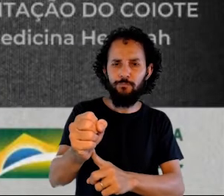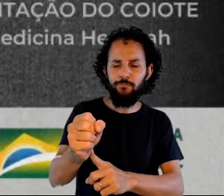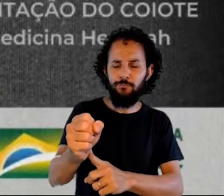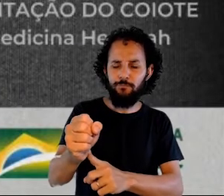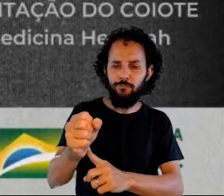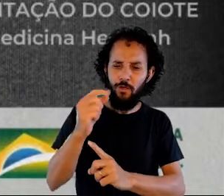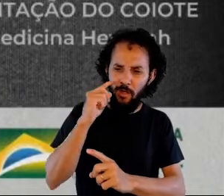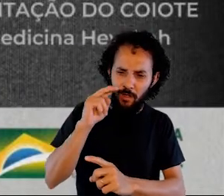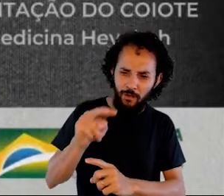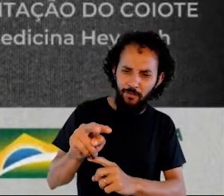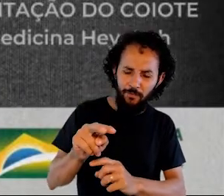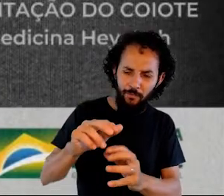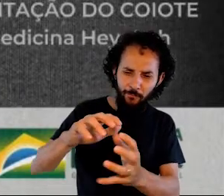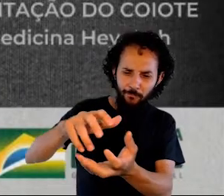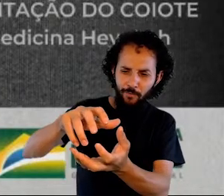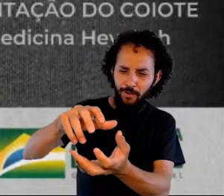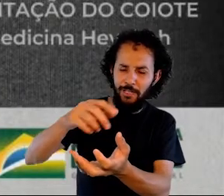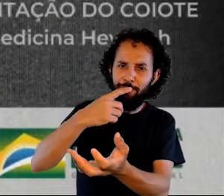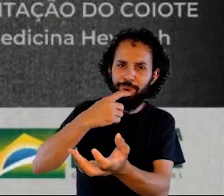vermelha.